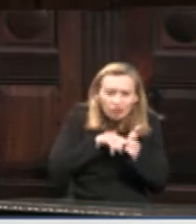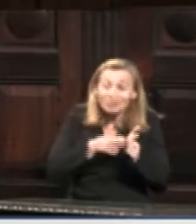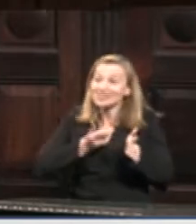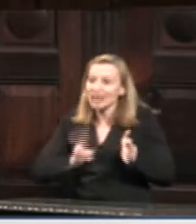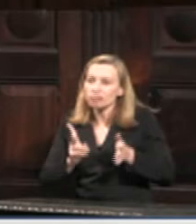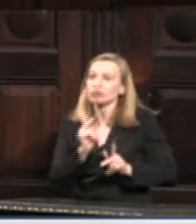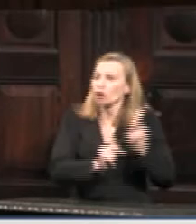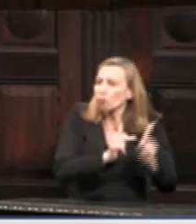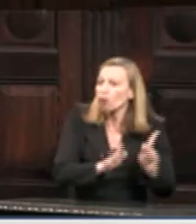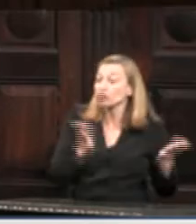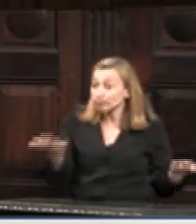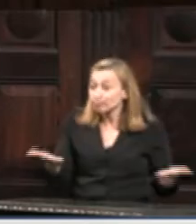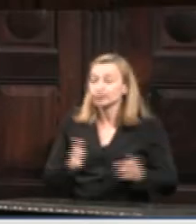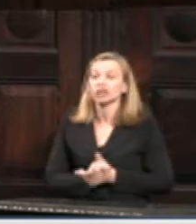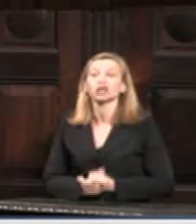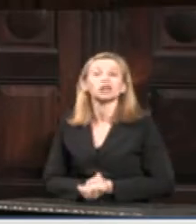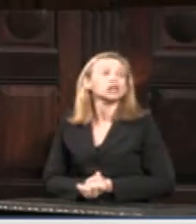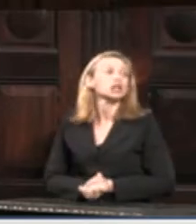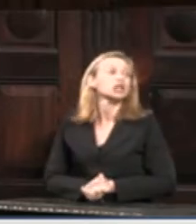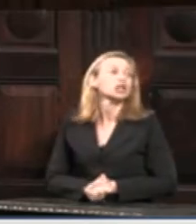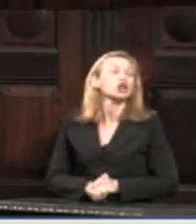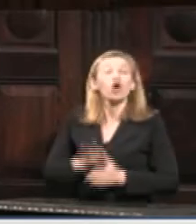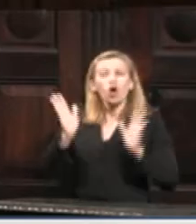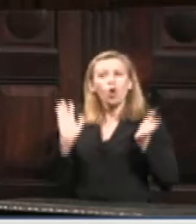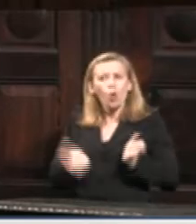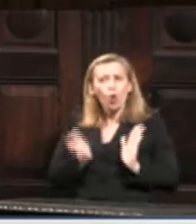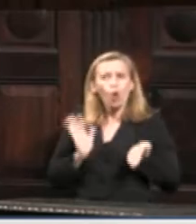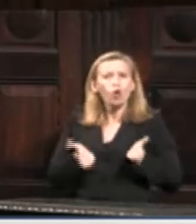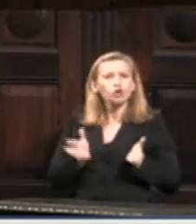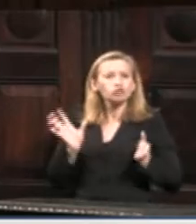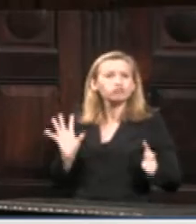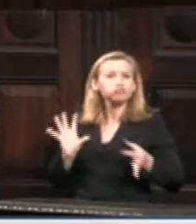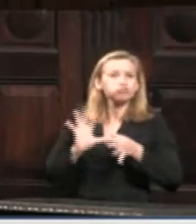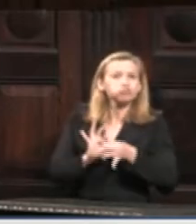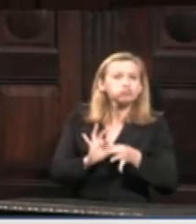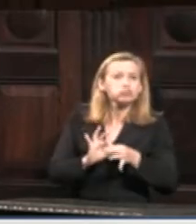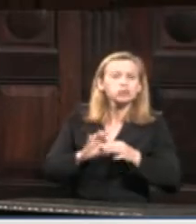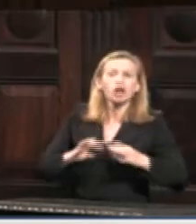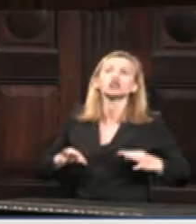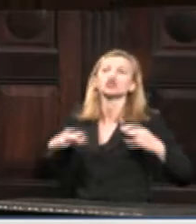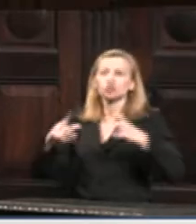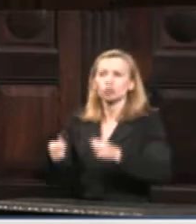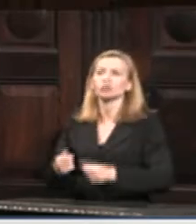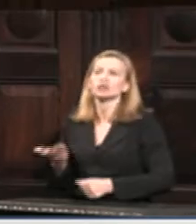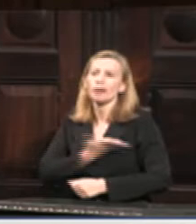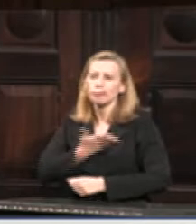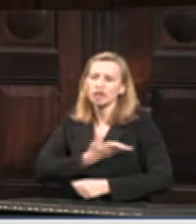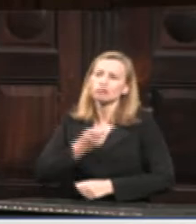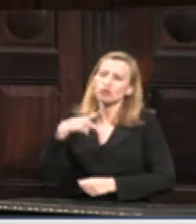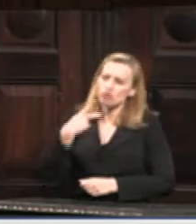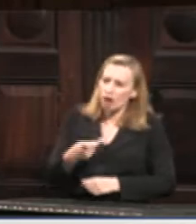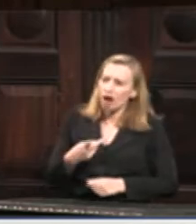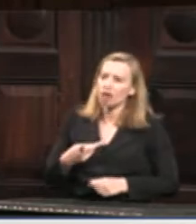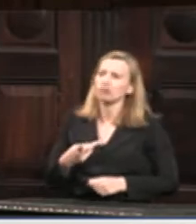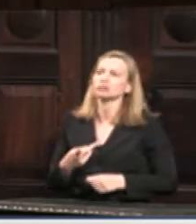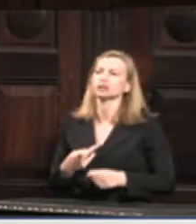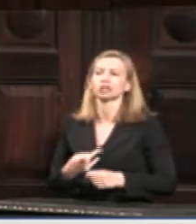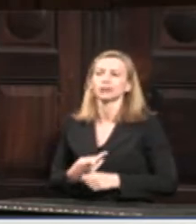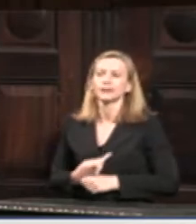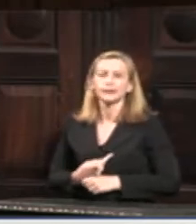escrutinada. Então hoje formalmente eu comunico a todos os colegas que